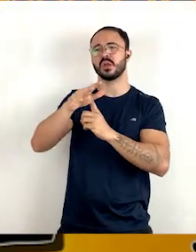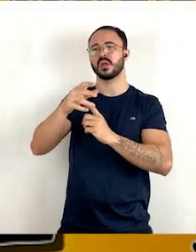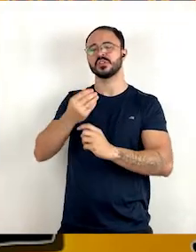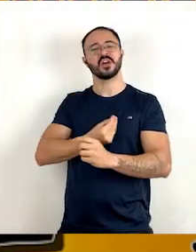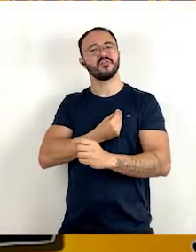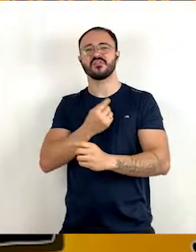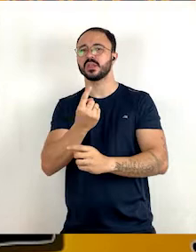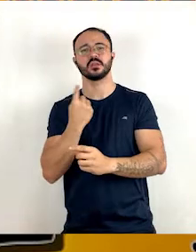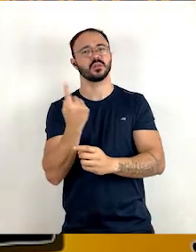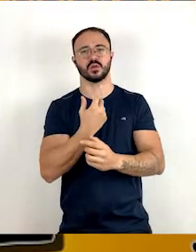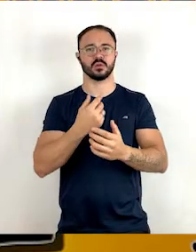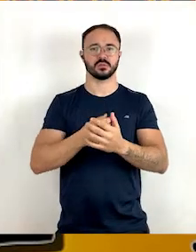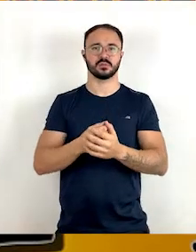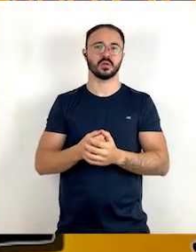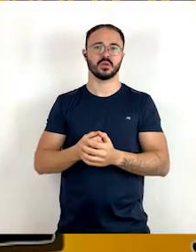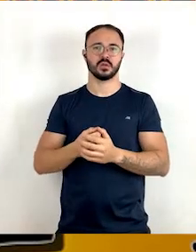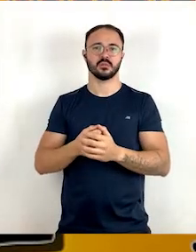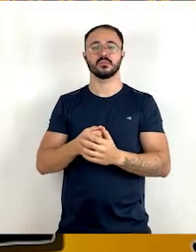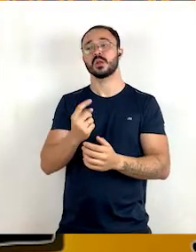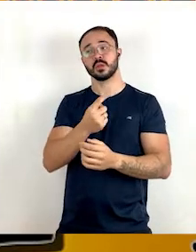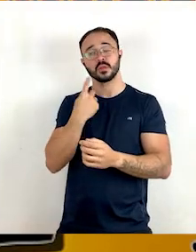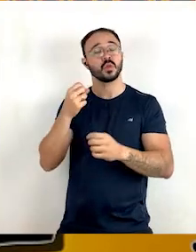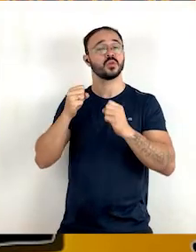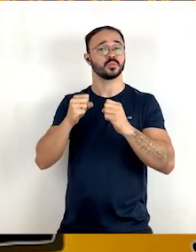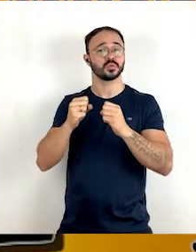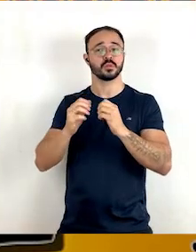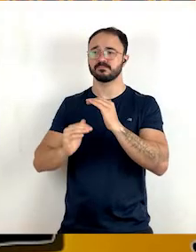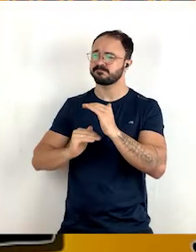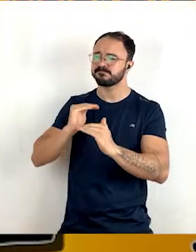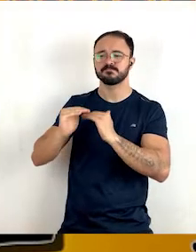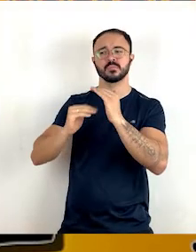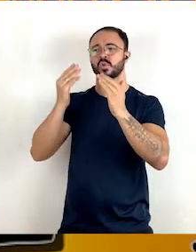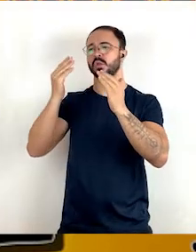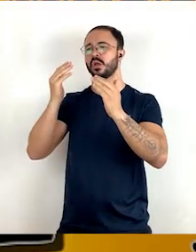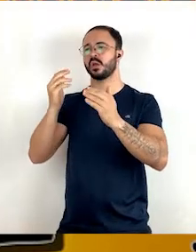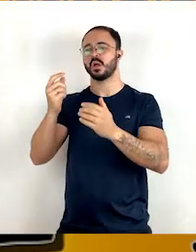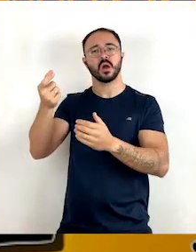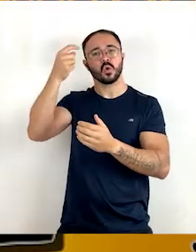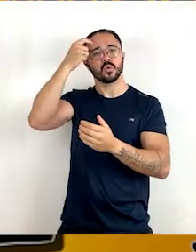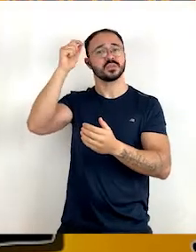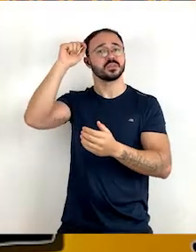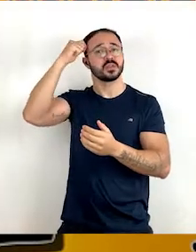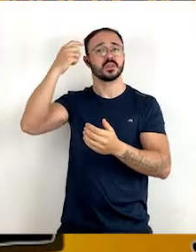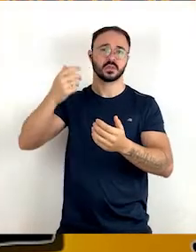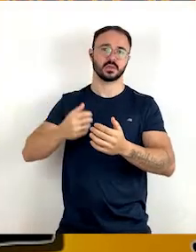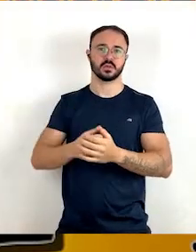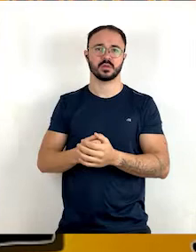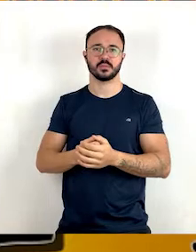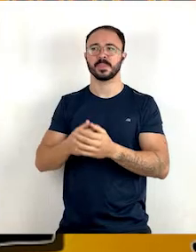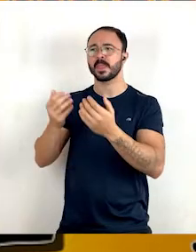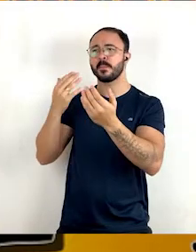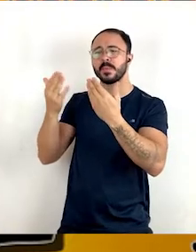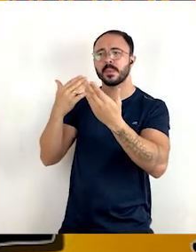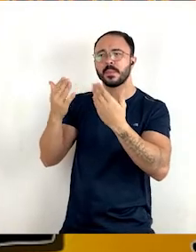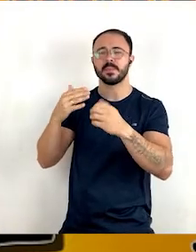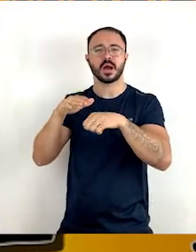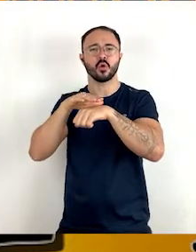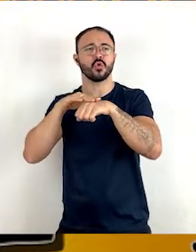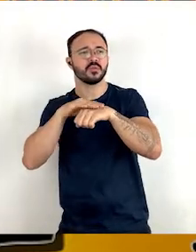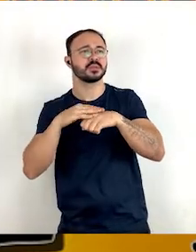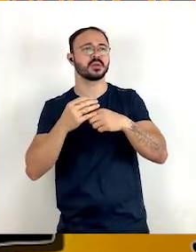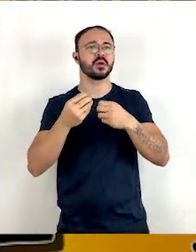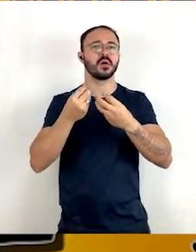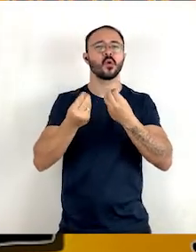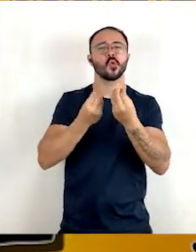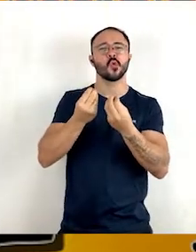para que a gente possa construir essa consciência negra. Debater isso, como que as histórias elas